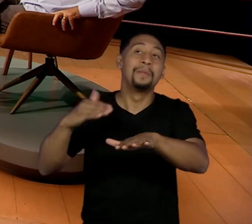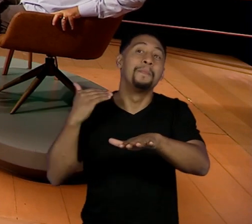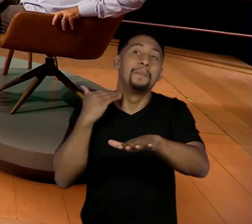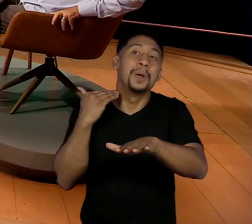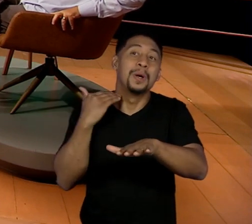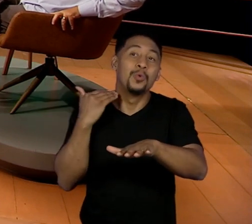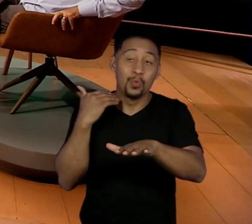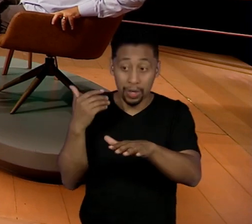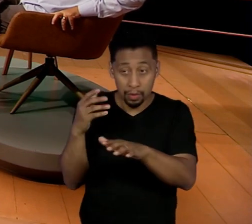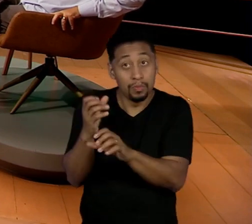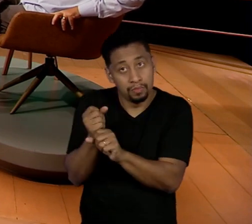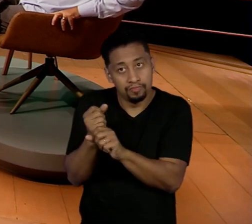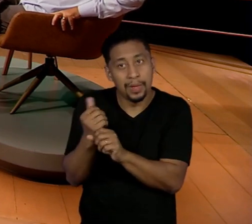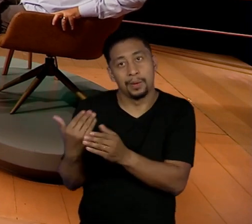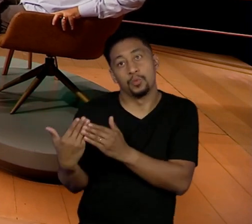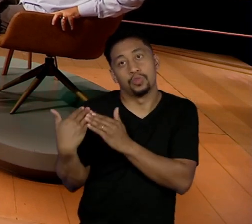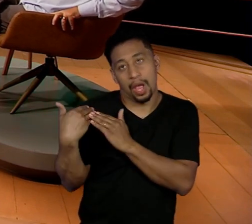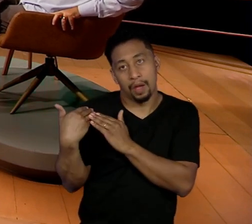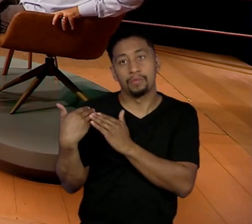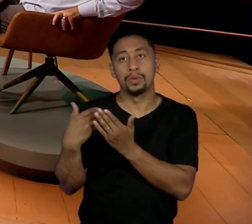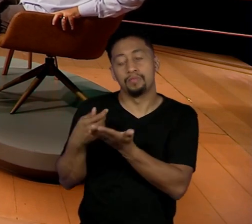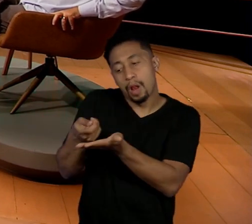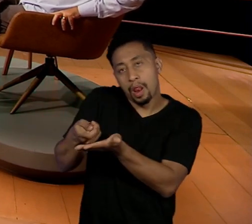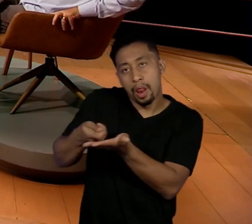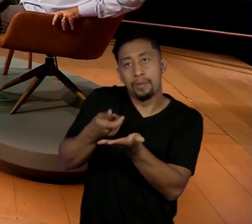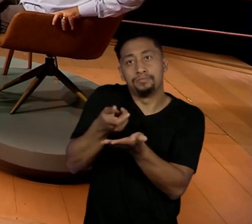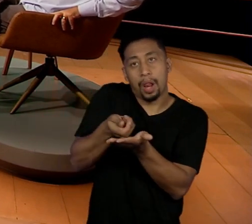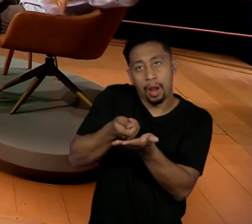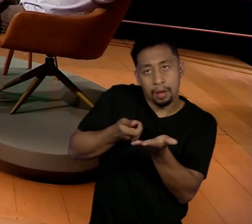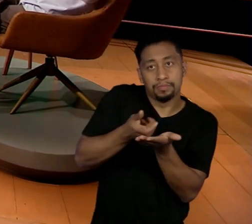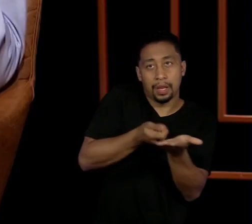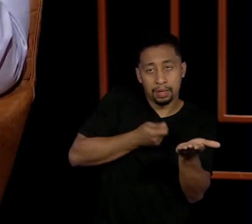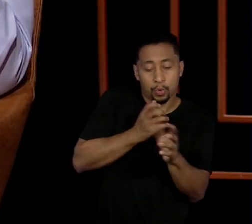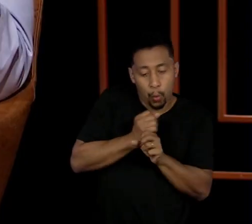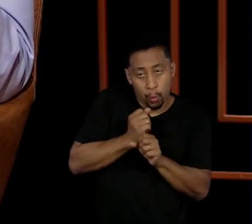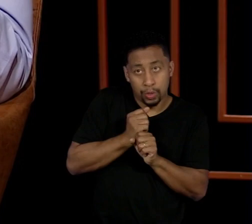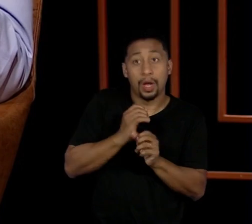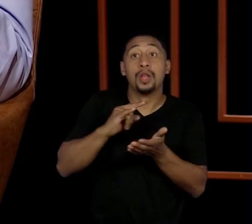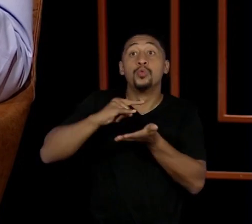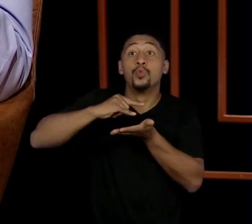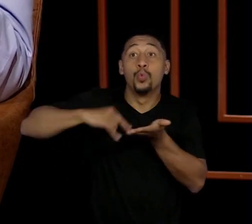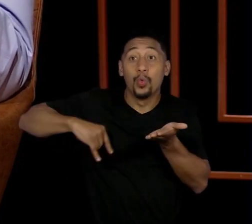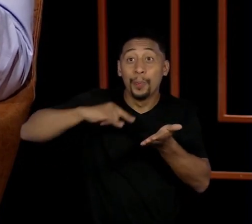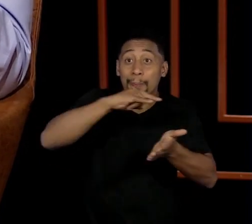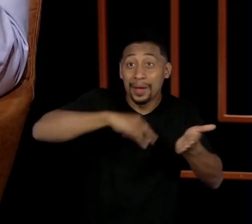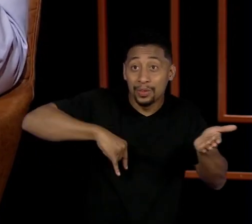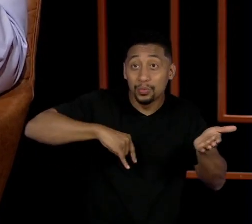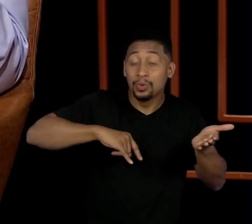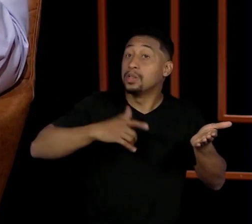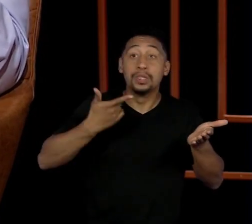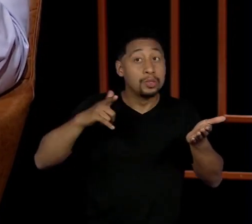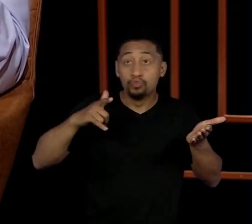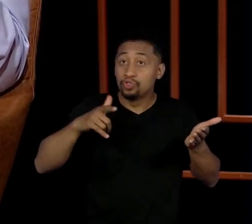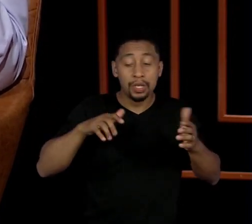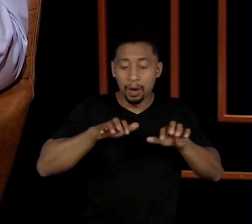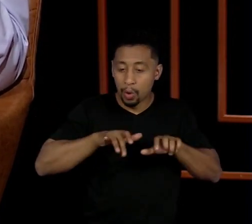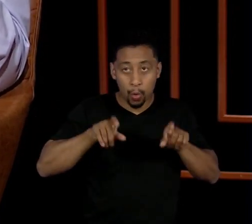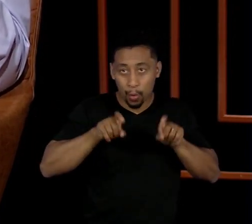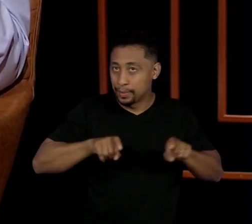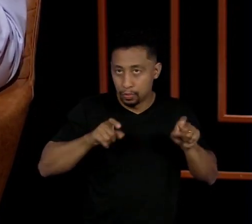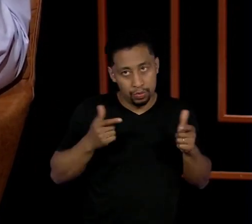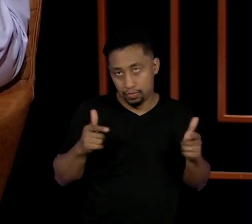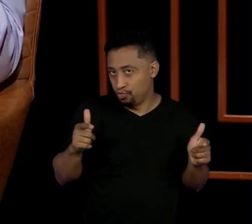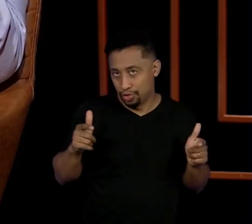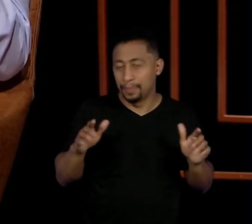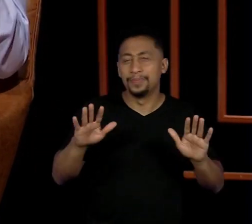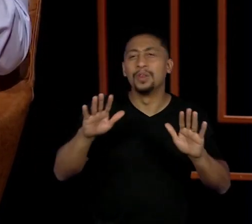Péssimo. Péssimo. Porque eu não tinha computador, eu contava documento. O documento do caixa, terminava de